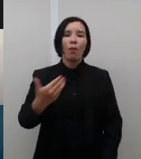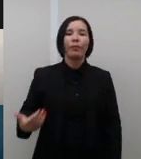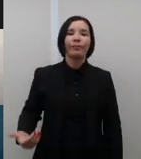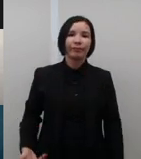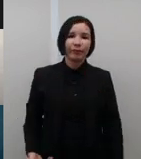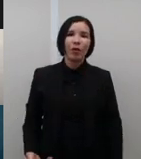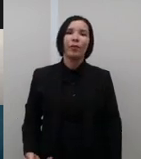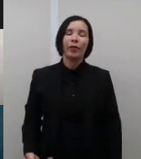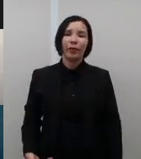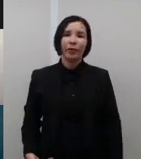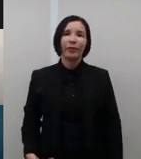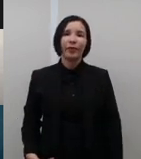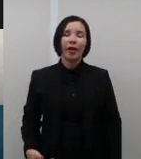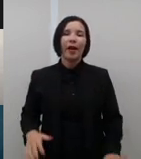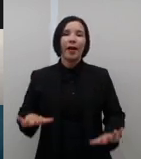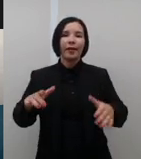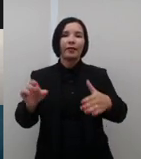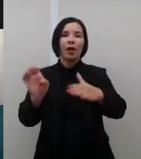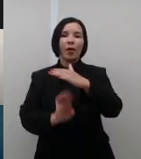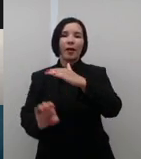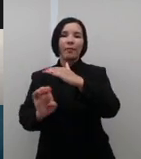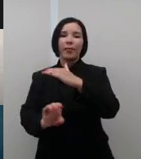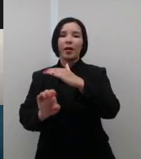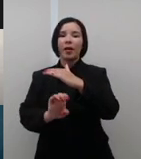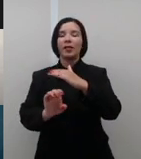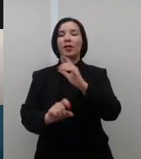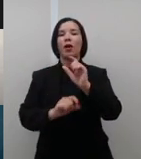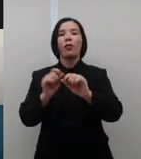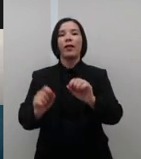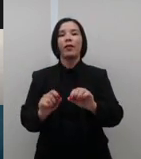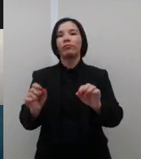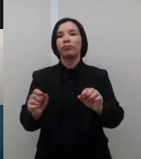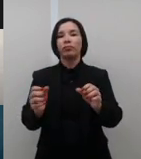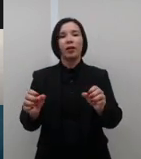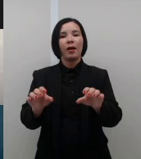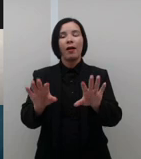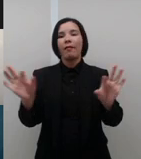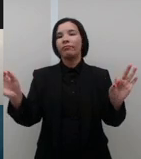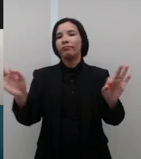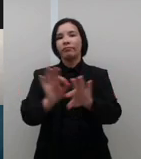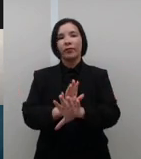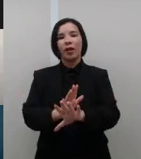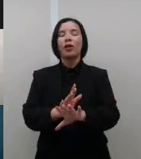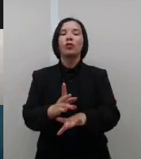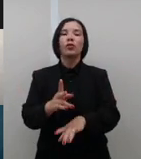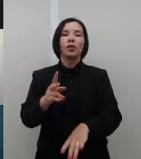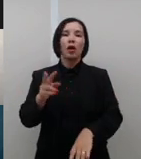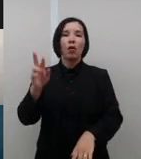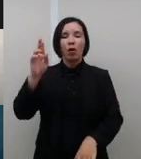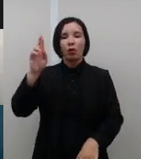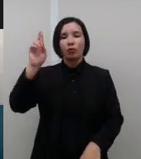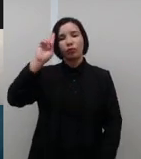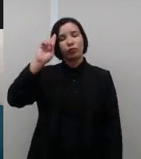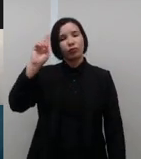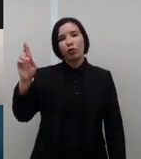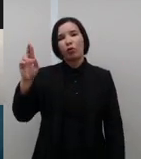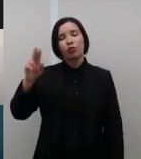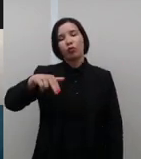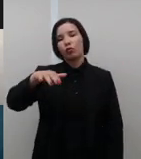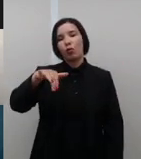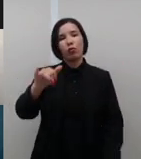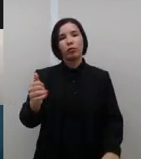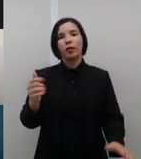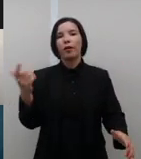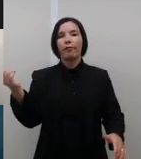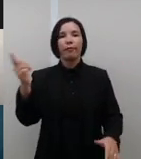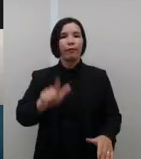levando a empresa à verdadeira derrocada e o seu proprietário, desde então, nunca conseguiu se reerguer no mercado.